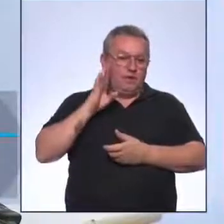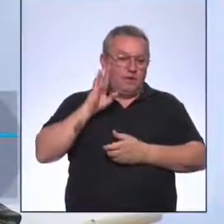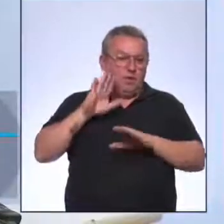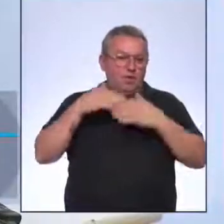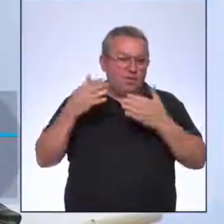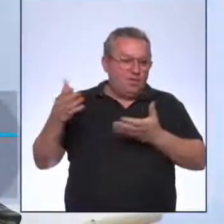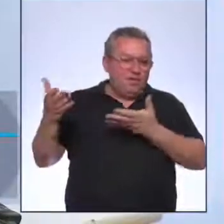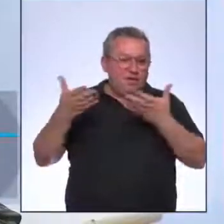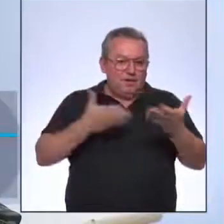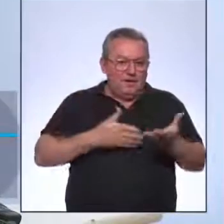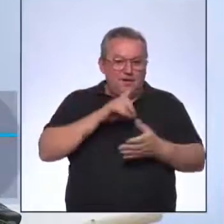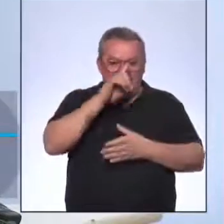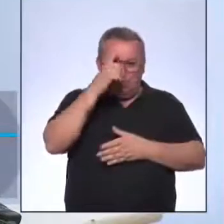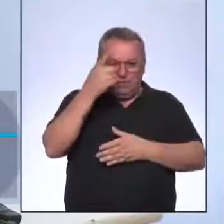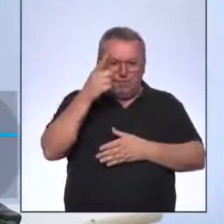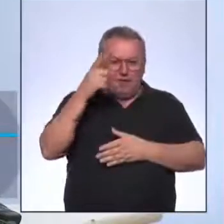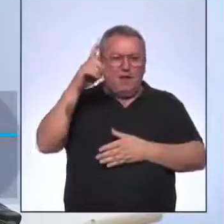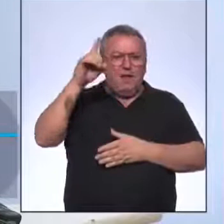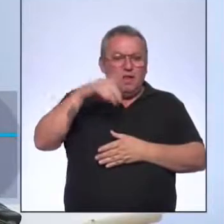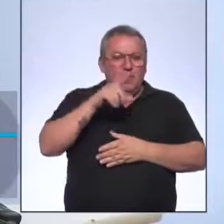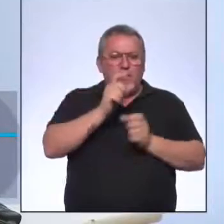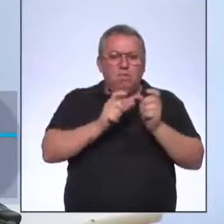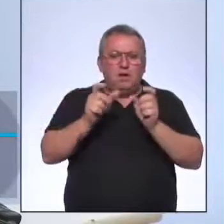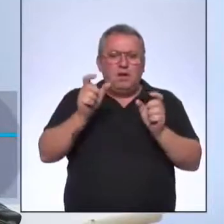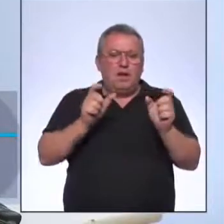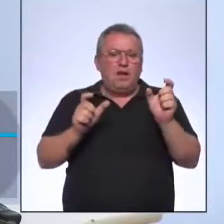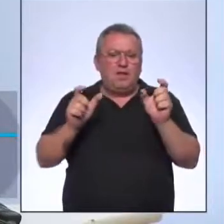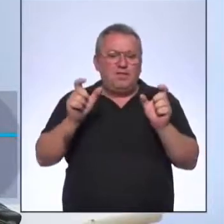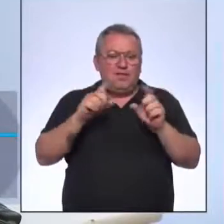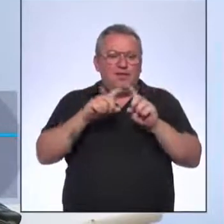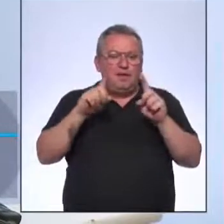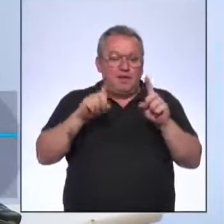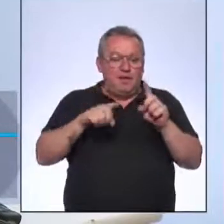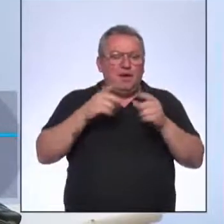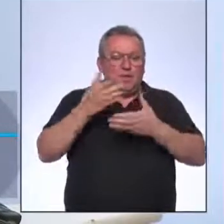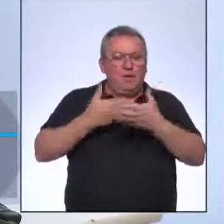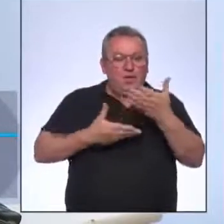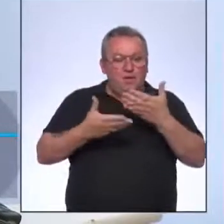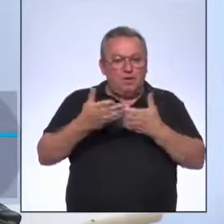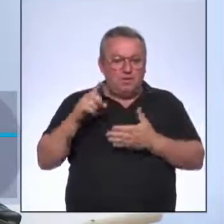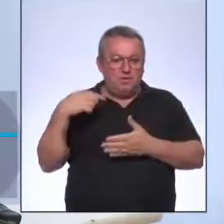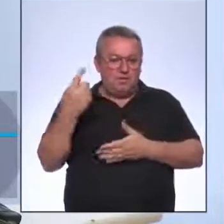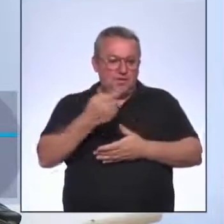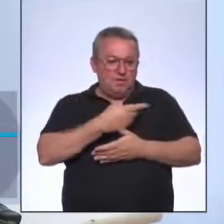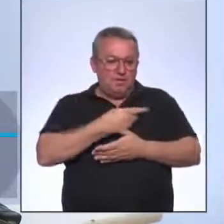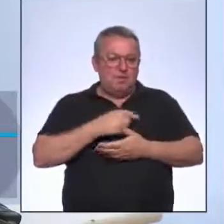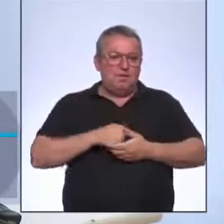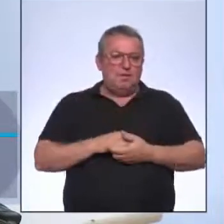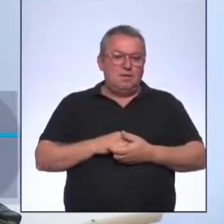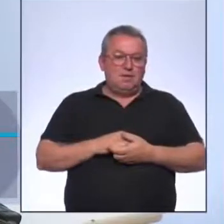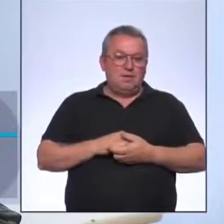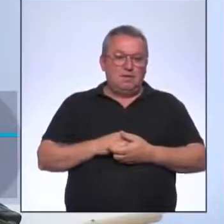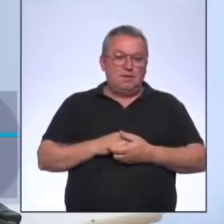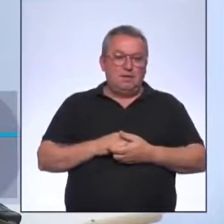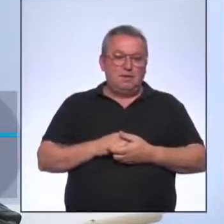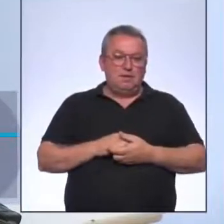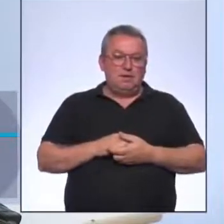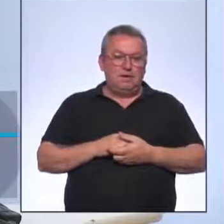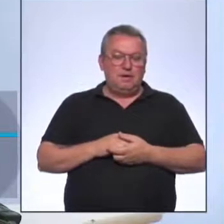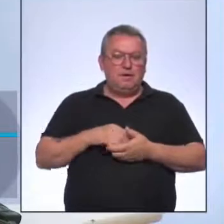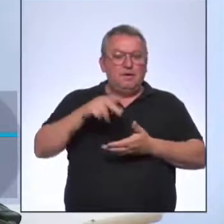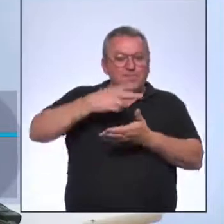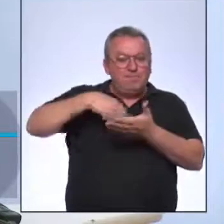vocês trazem essas dúvidas, trazem as palavras. É isso aí, é uma troca entre nós aqui e vocês. Vamos lá.